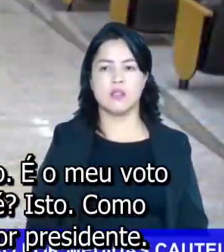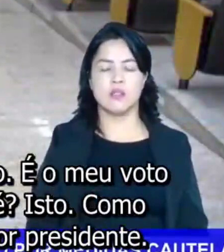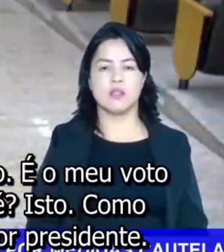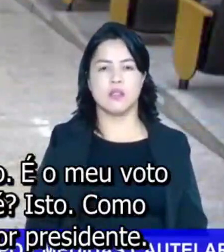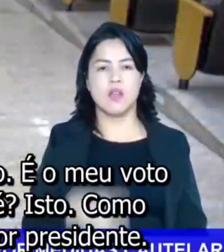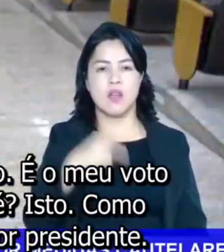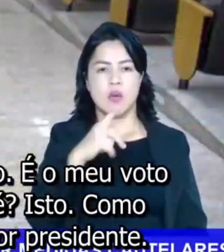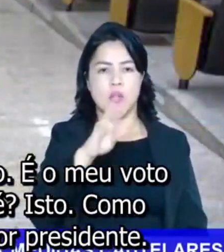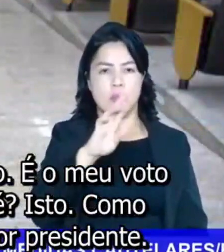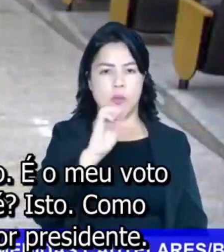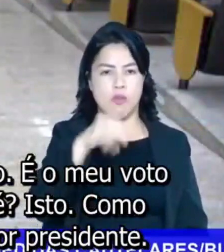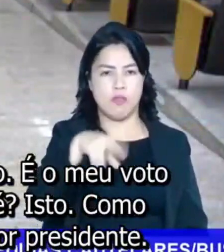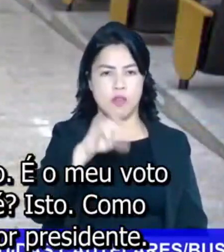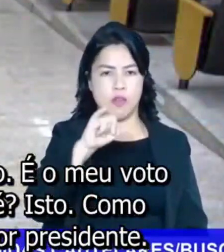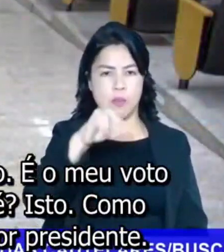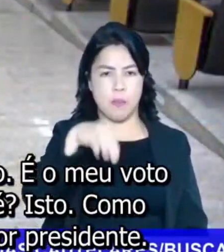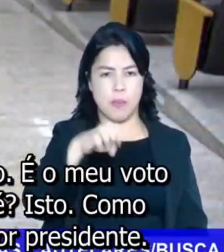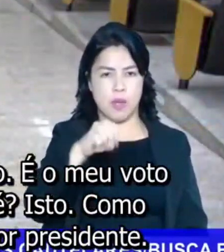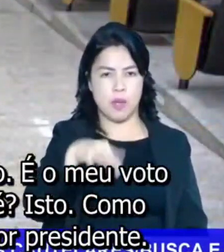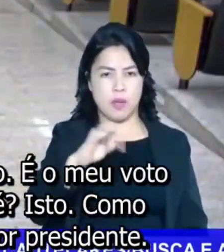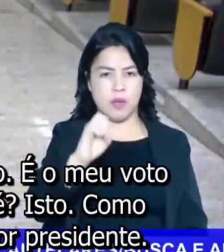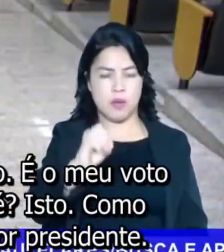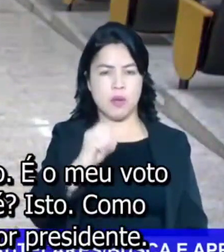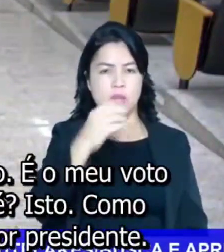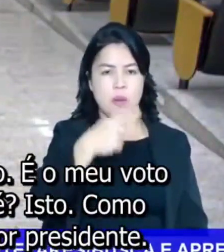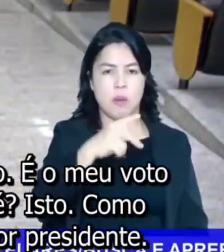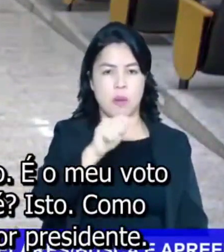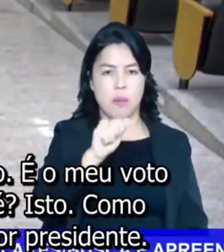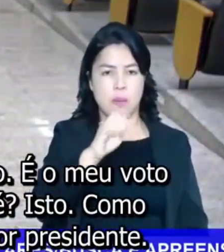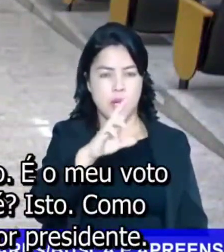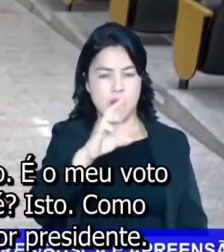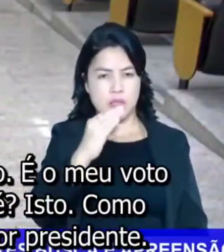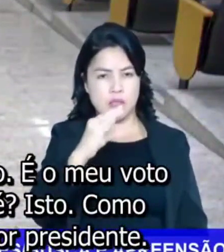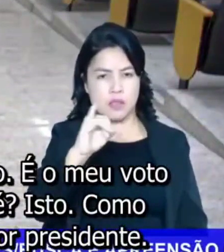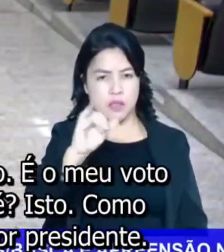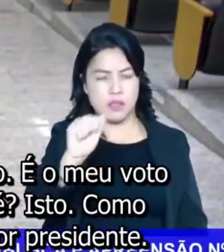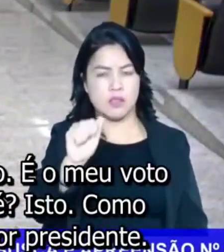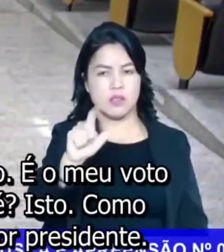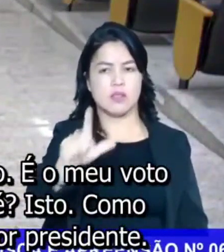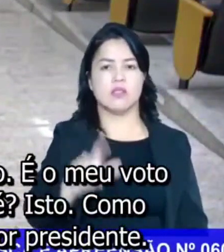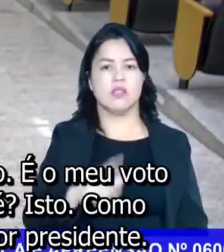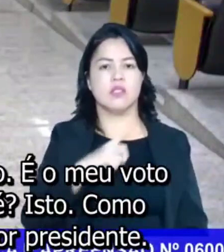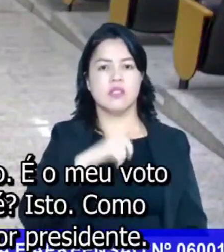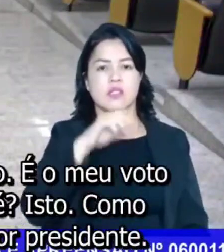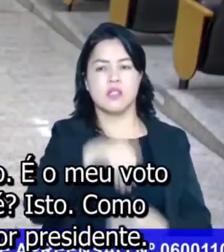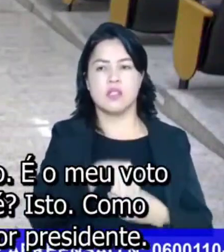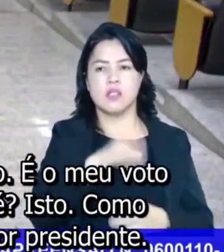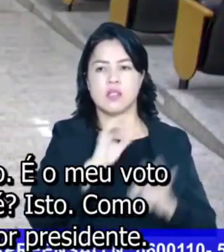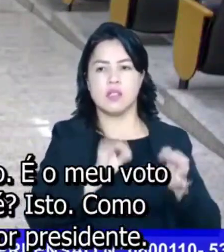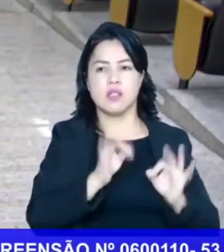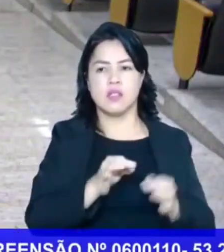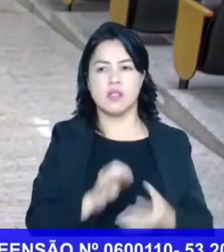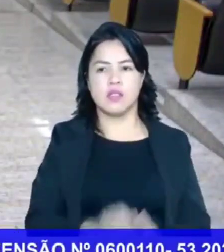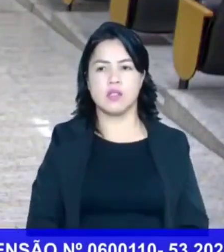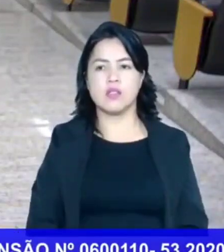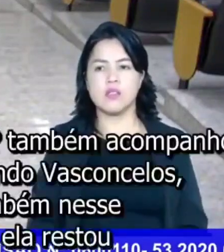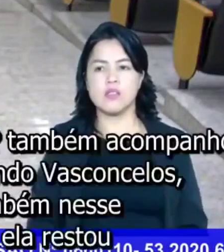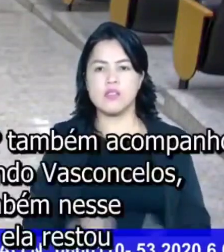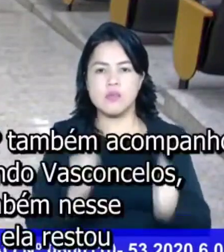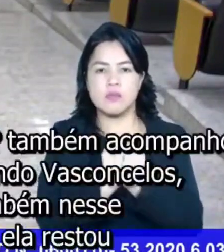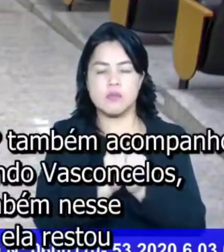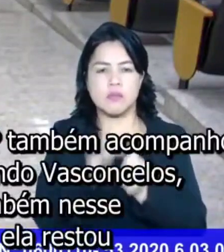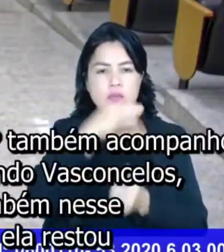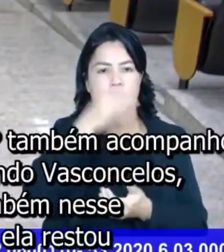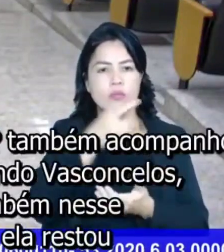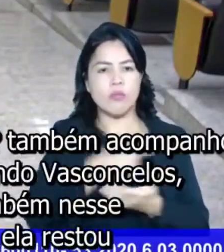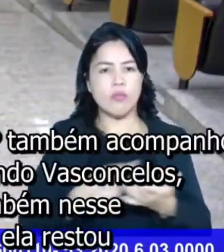ampla do recurso, plenário, onde podemos Isso. ver os assentos vazios e os desembargadores acomodados nas tribunas do lado direito, esquerdo e na Matias